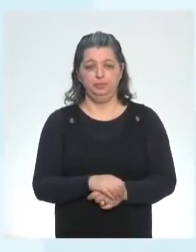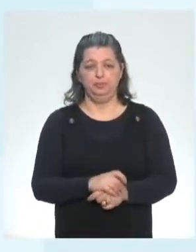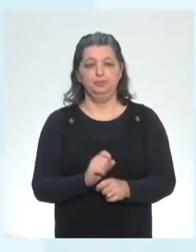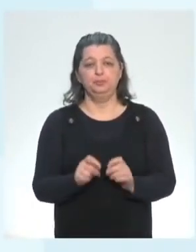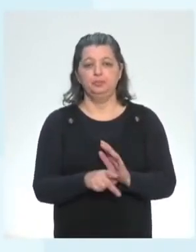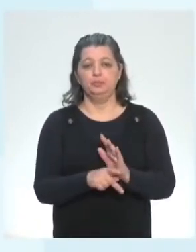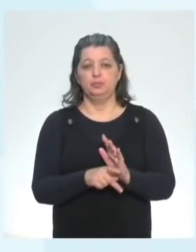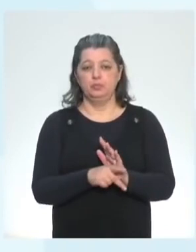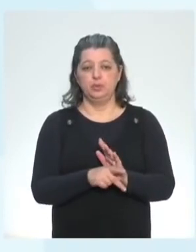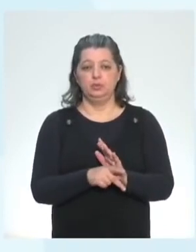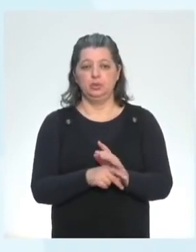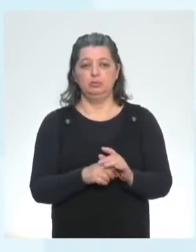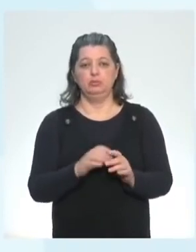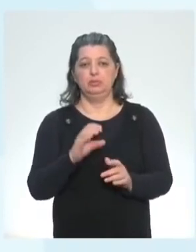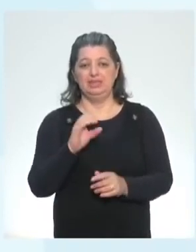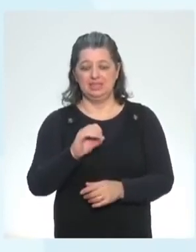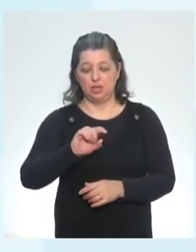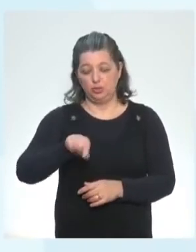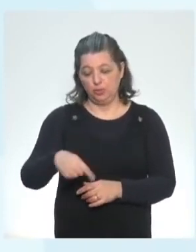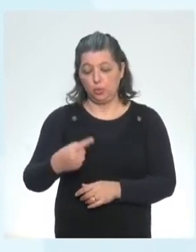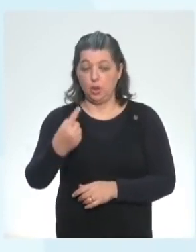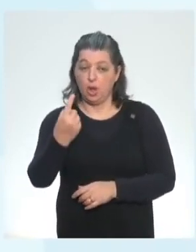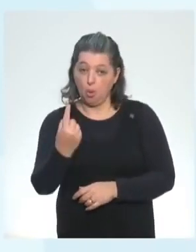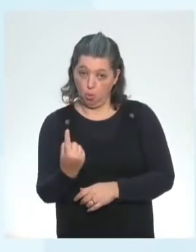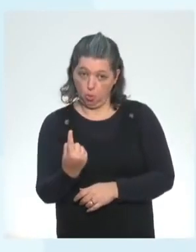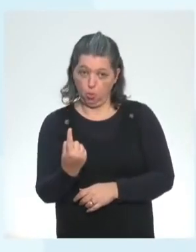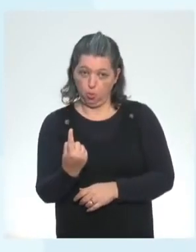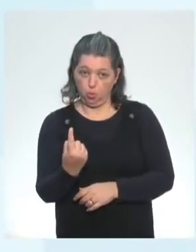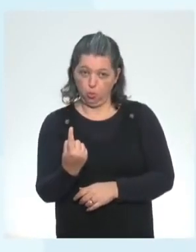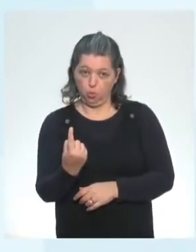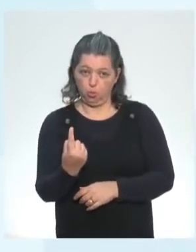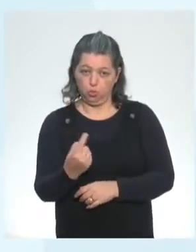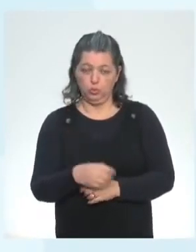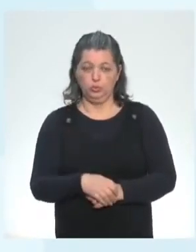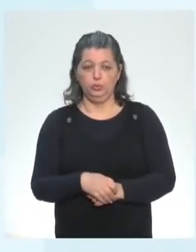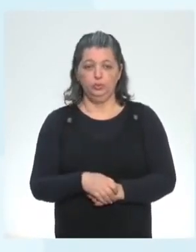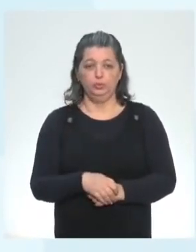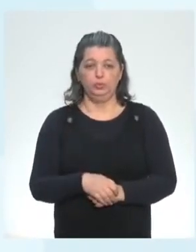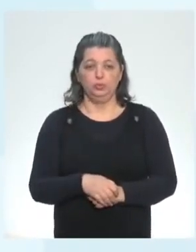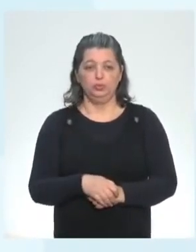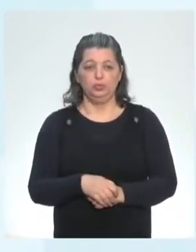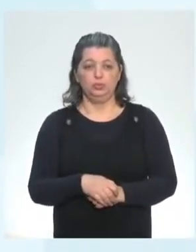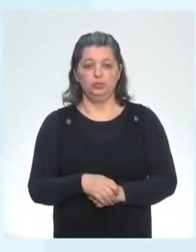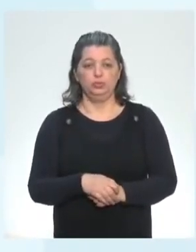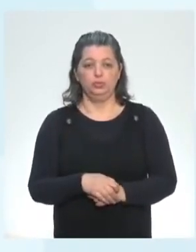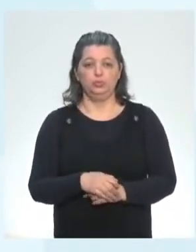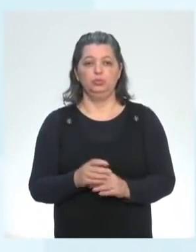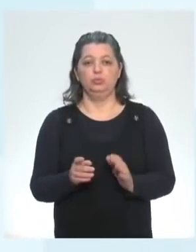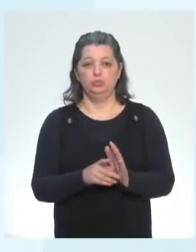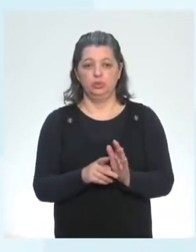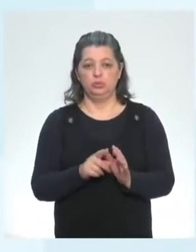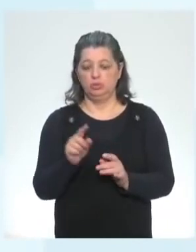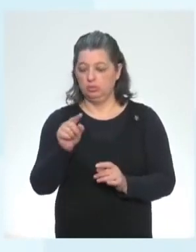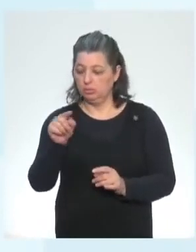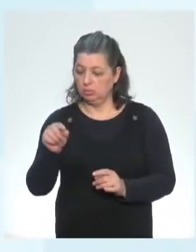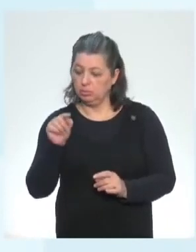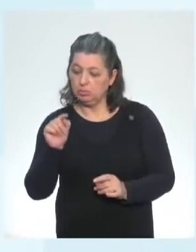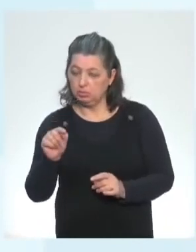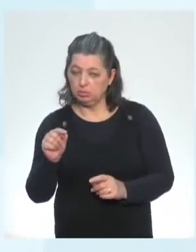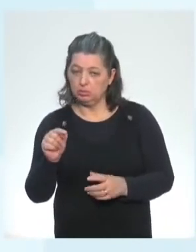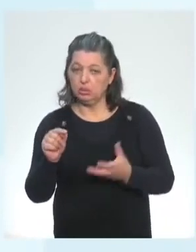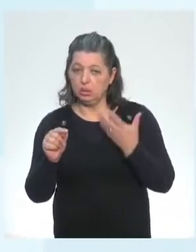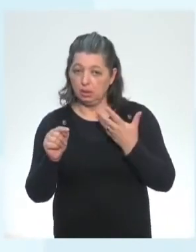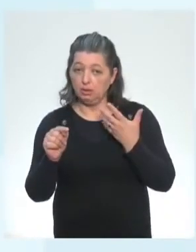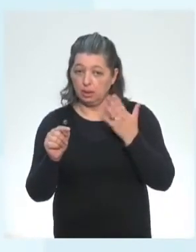soda cáustica é 0,1. E a concentração molar do ácido acético é o que a gente quer de